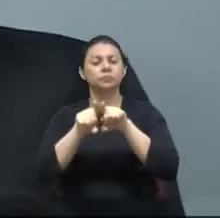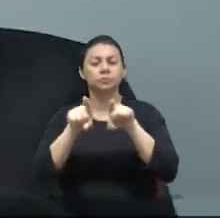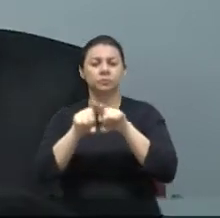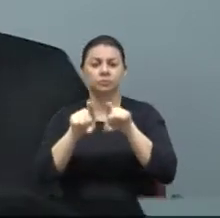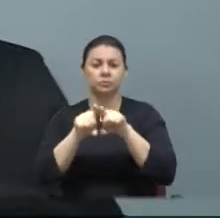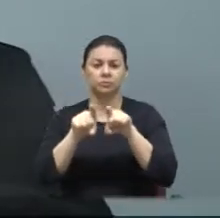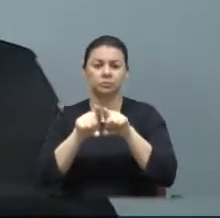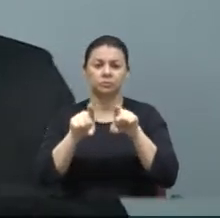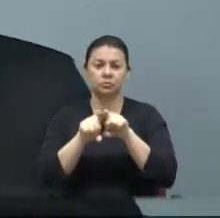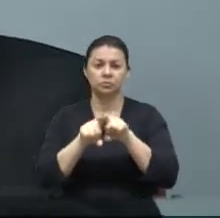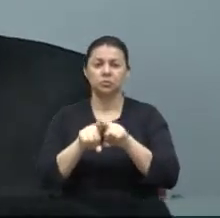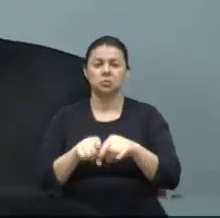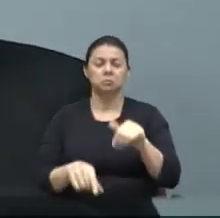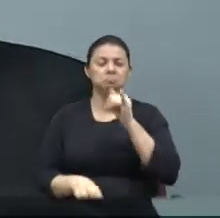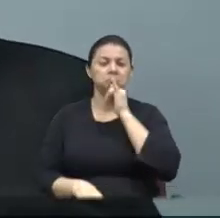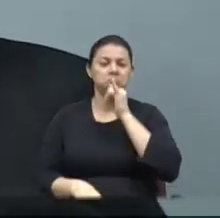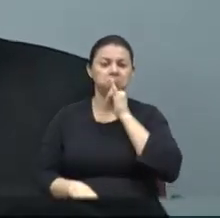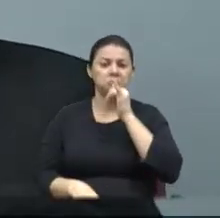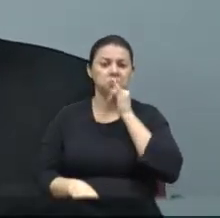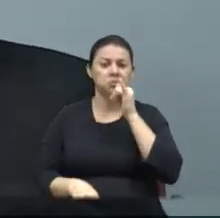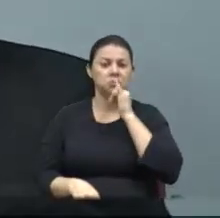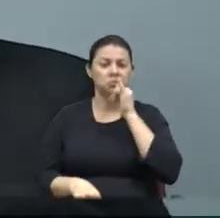de honra